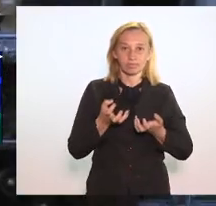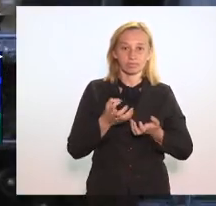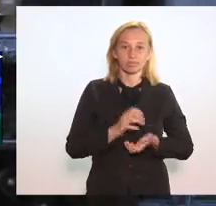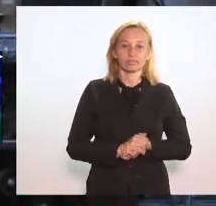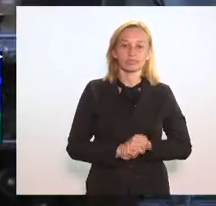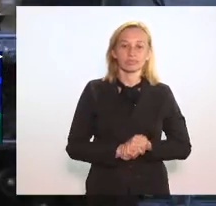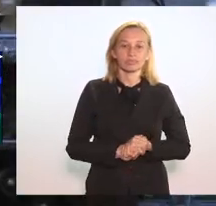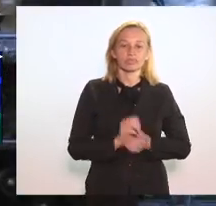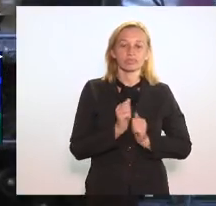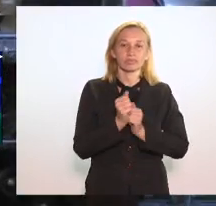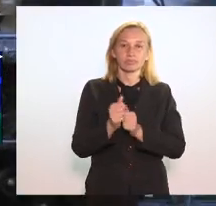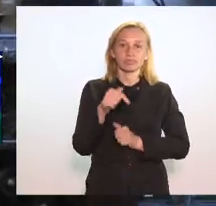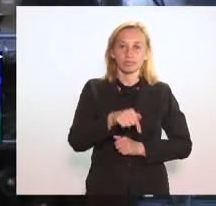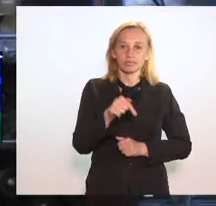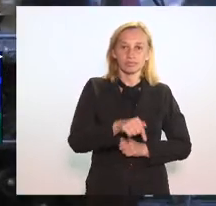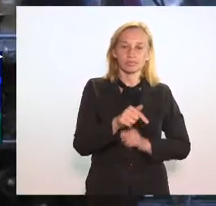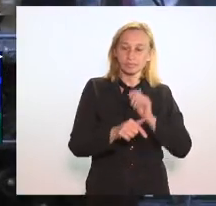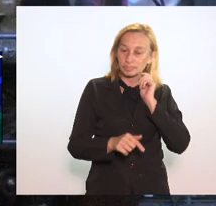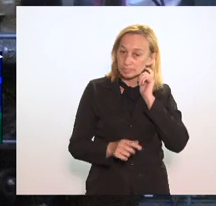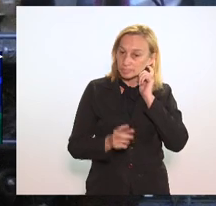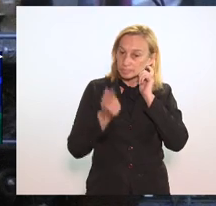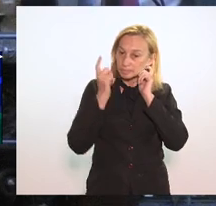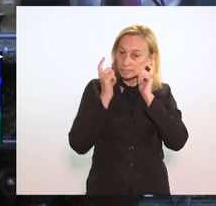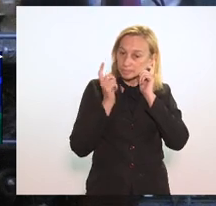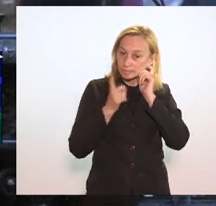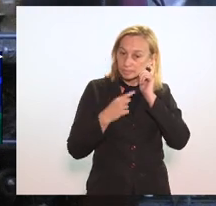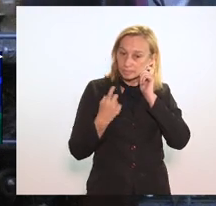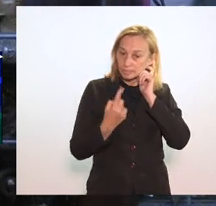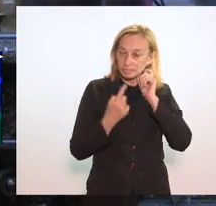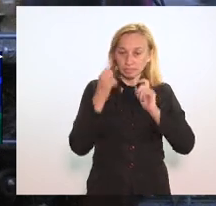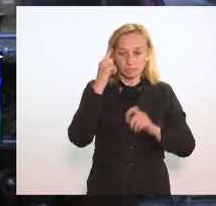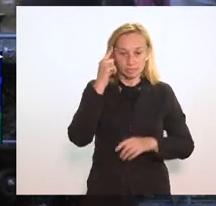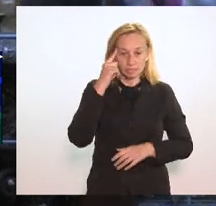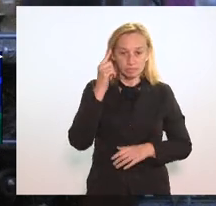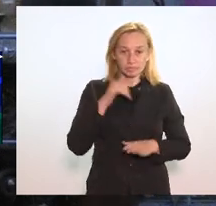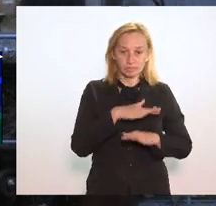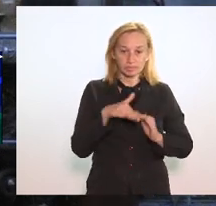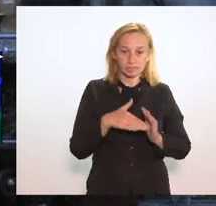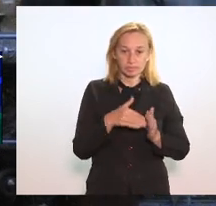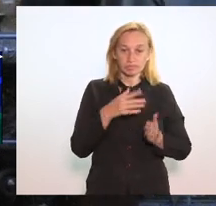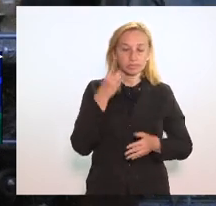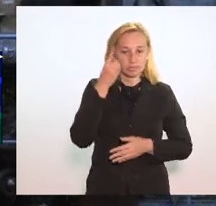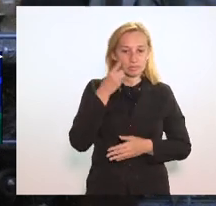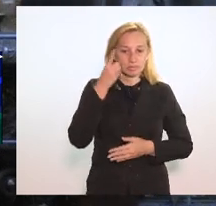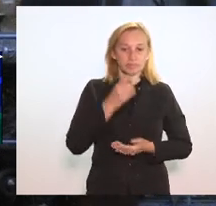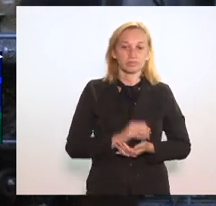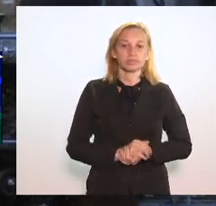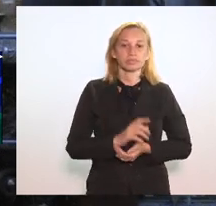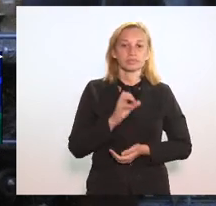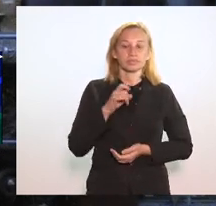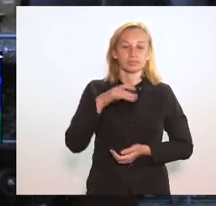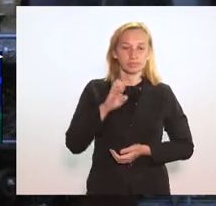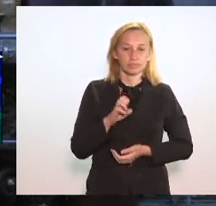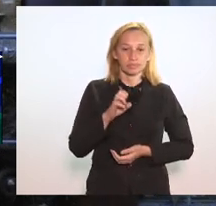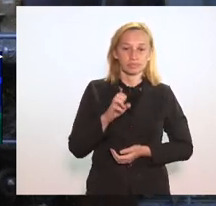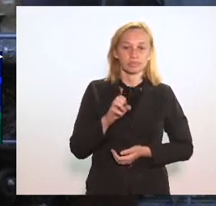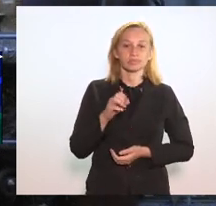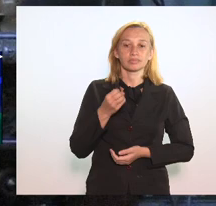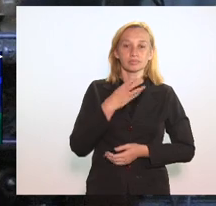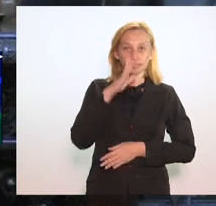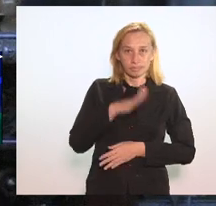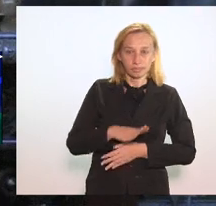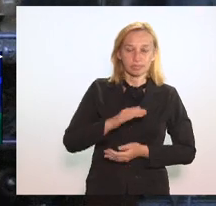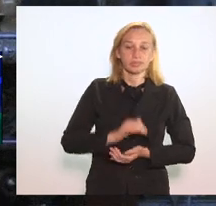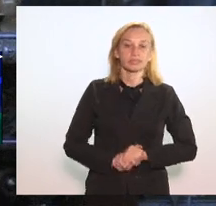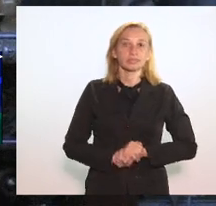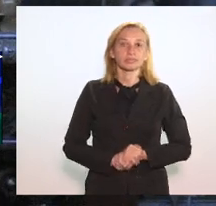fazer um encaminhamento aqui queria atenção das Senhoras dos Senhores Alexandre Freitas Boa tarde